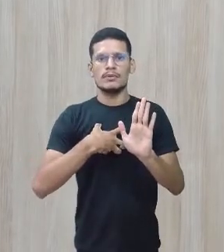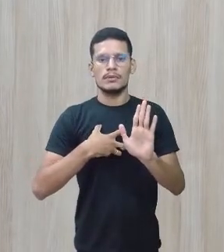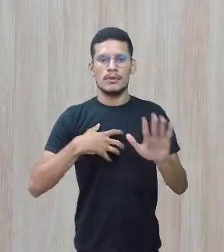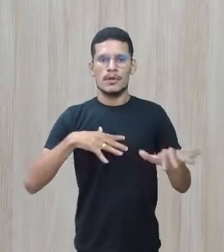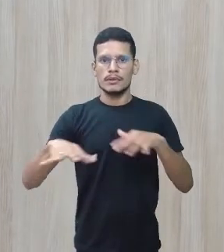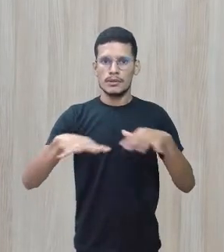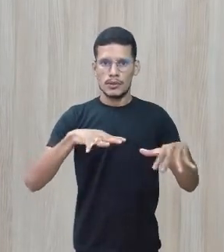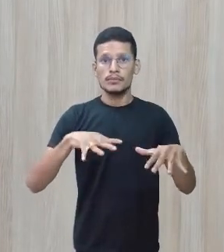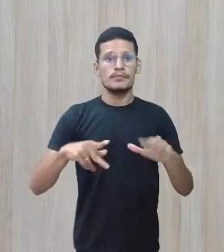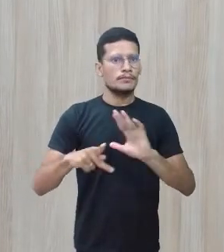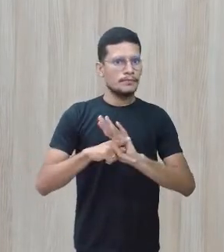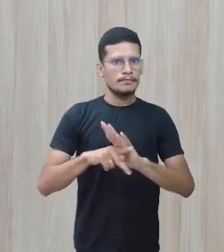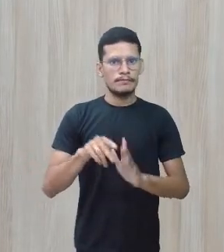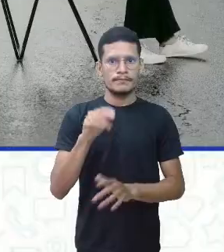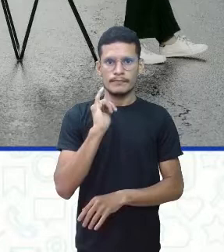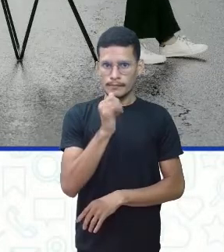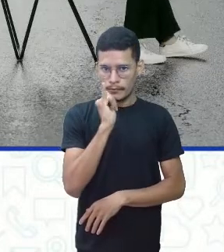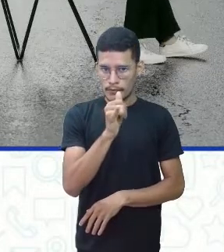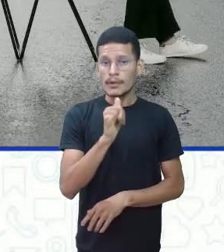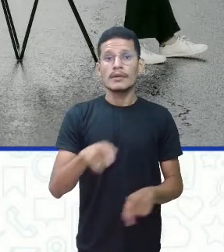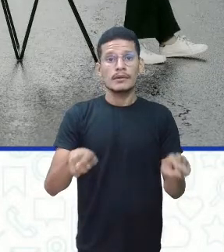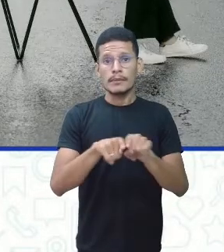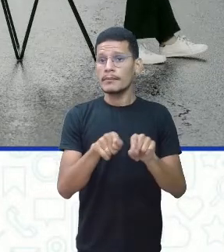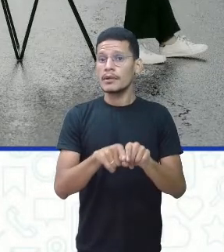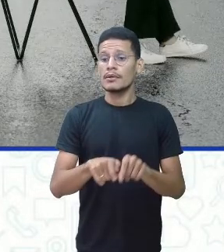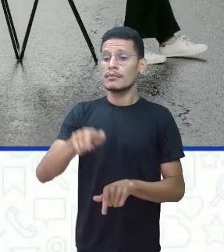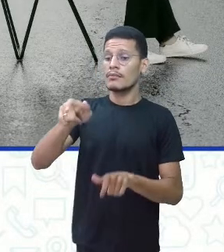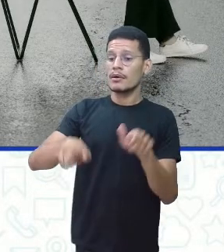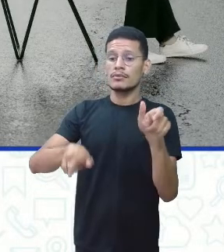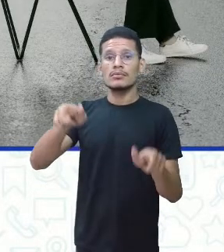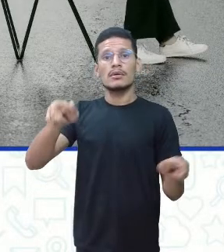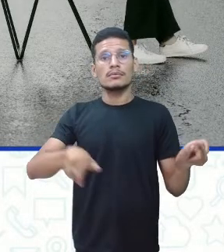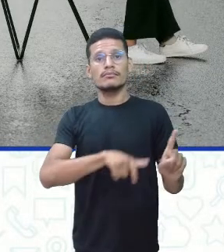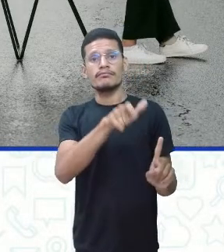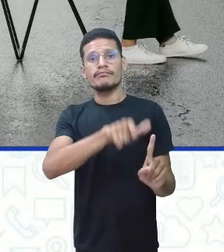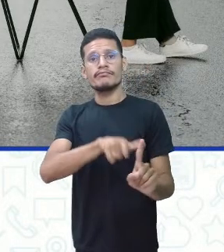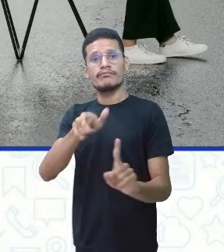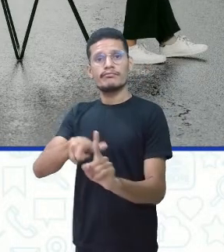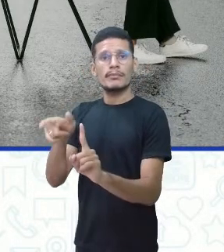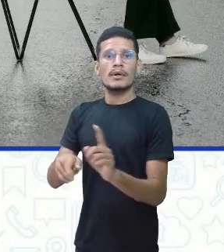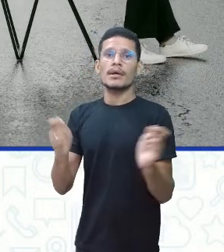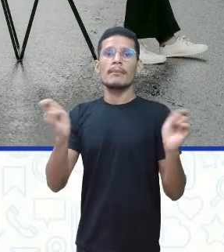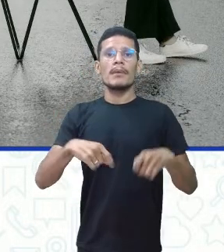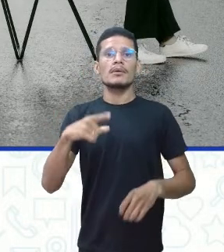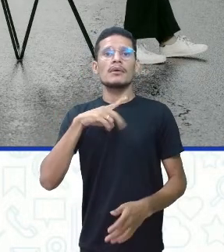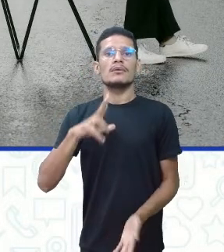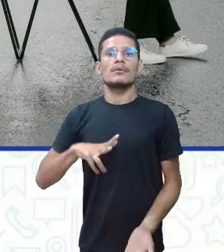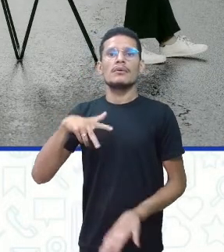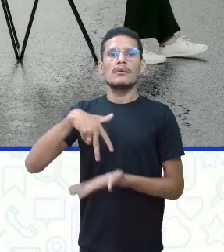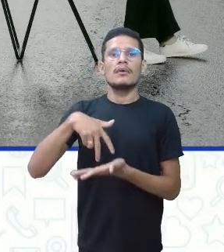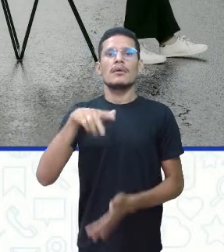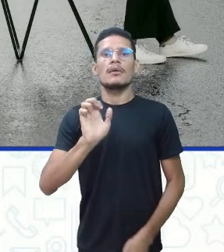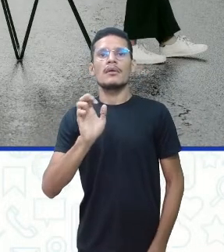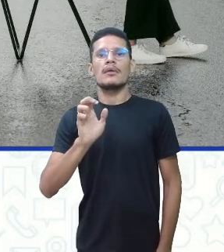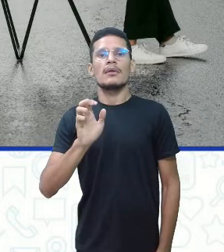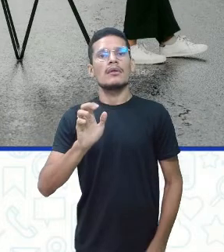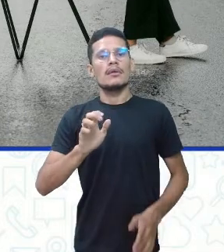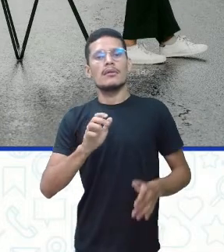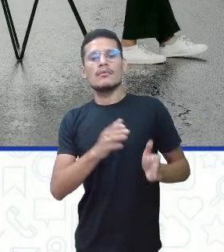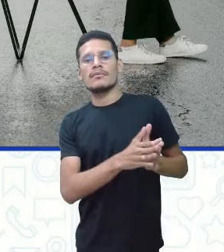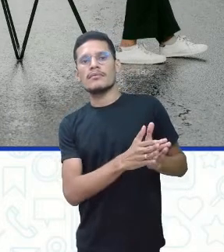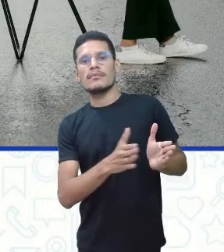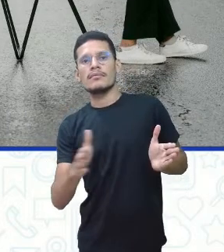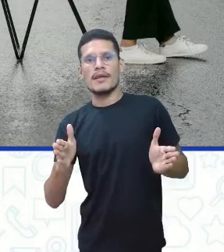ação, do narrar, e permite que os personagens assumam a condução do enredo a partir de suas ações. Então, é